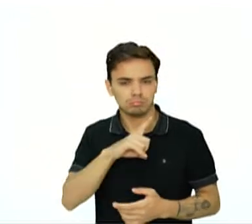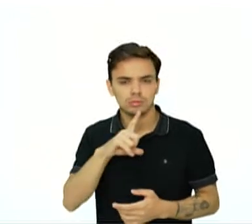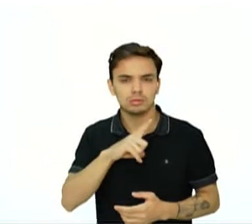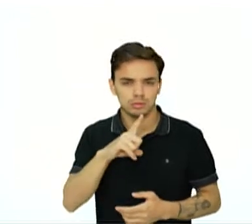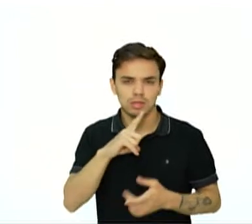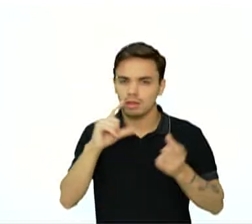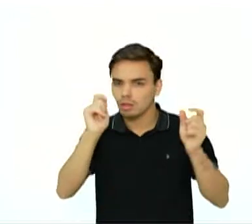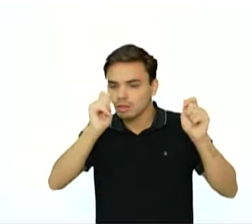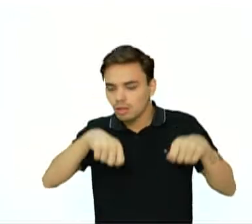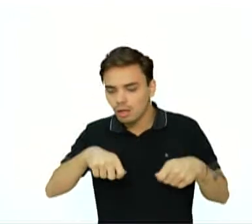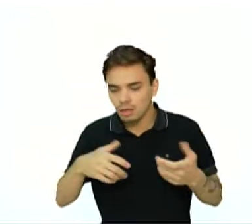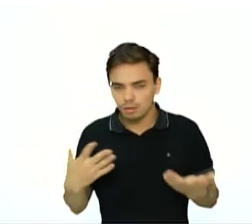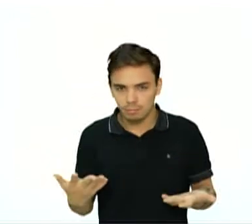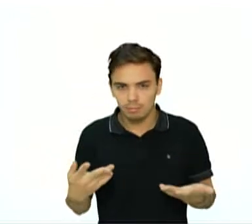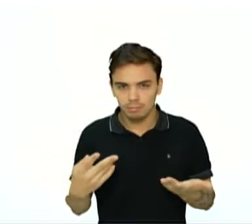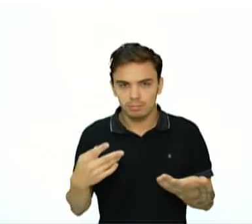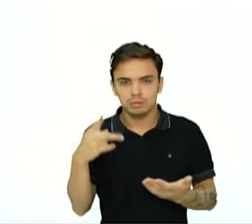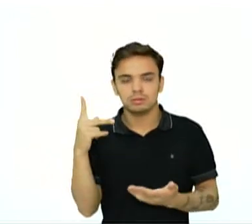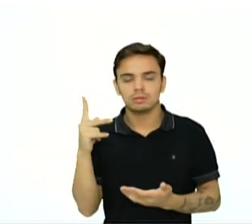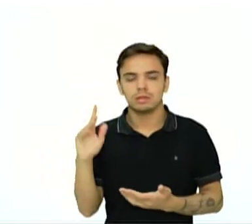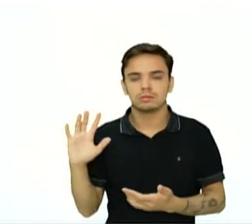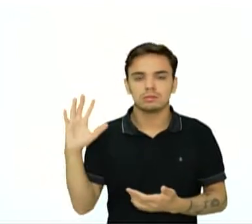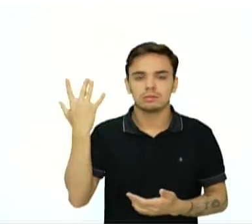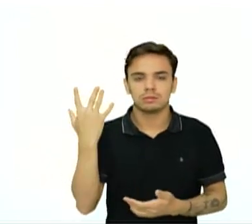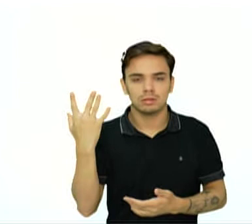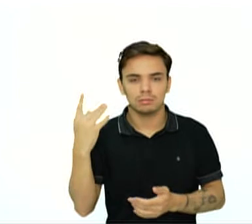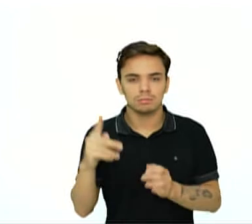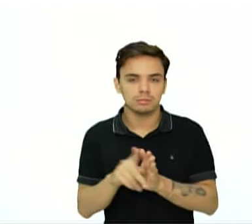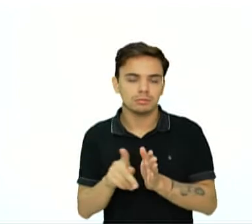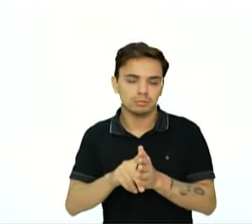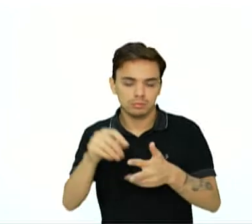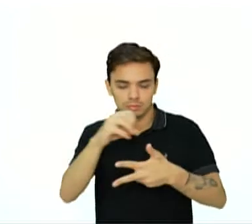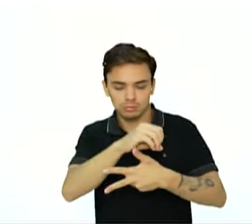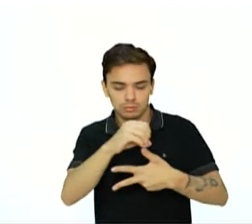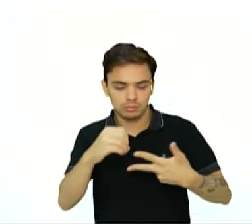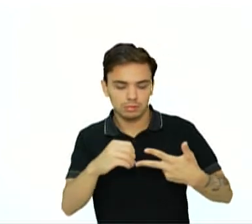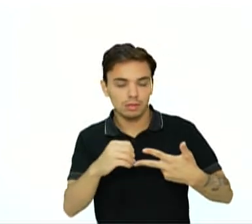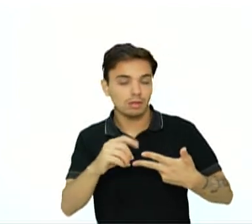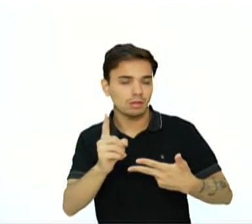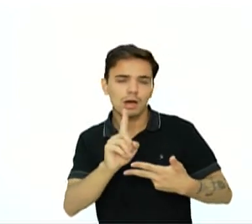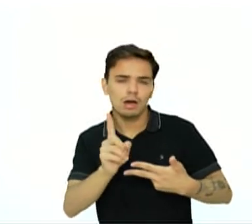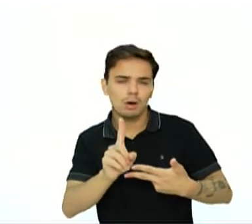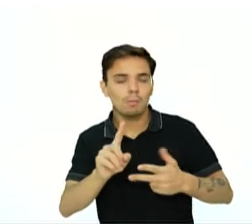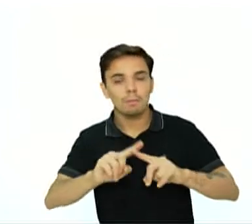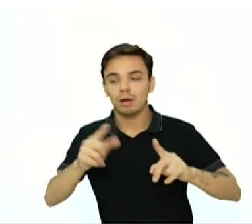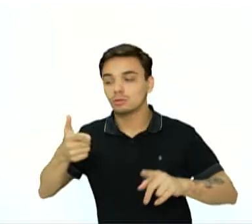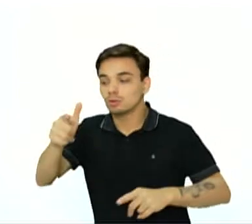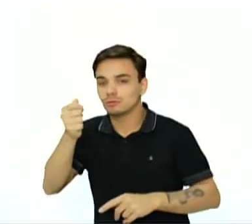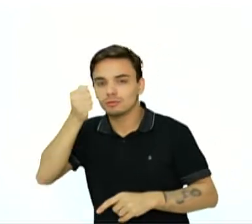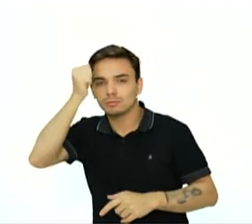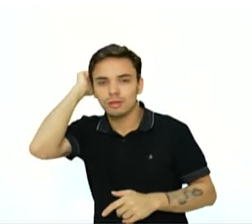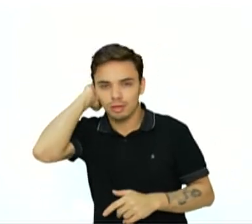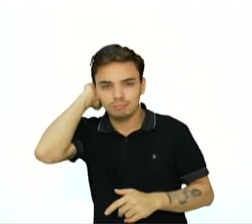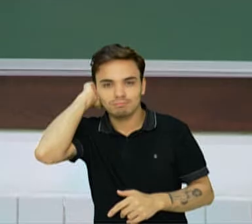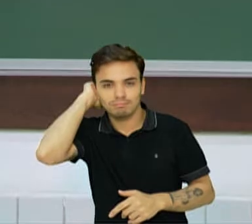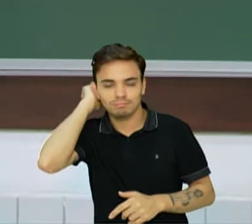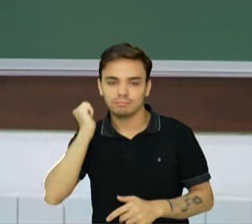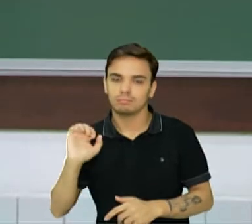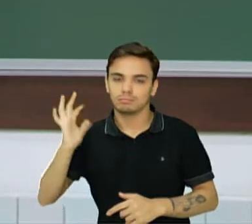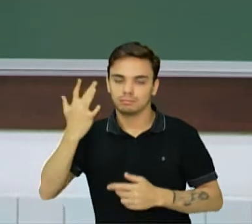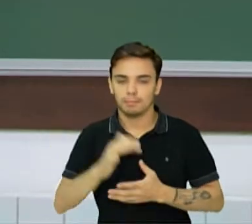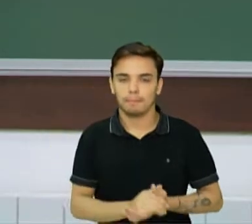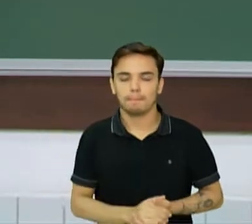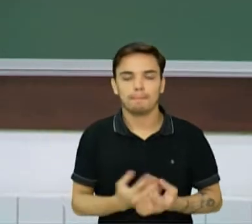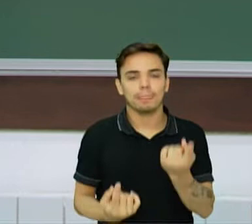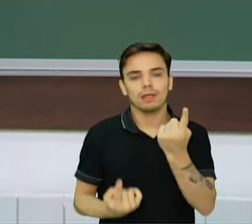a possibilidade desse tipo de situação cair, não muito no Enem, que não acontece, mas em outros vestibulares que vocês possam vir a fazer.